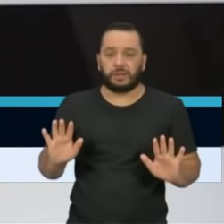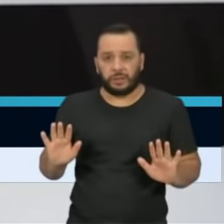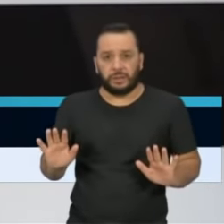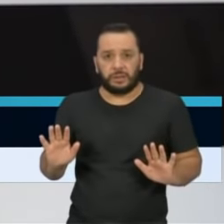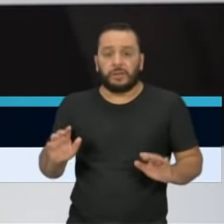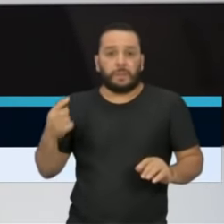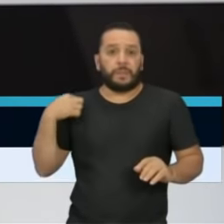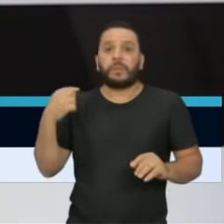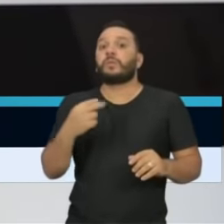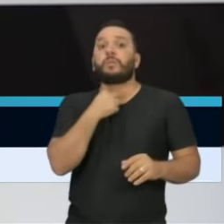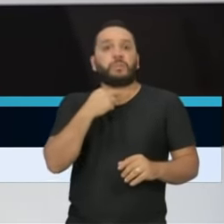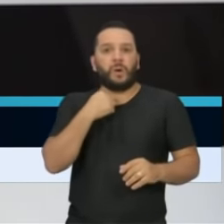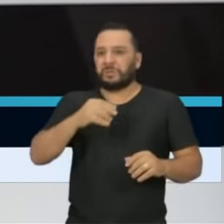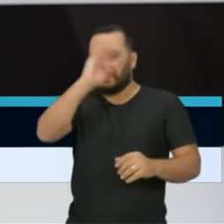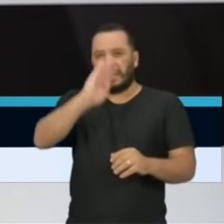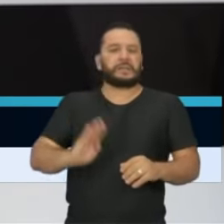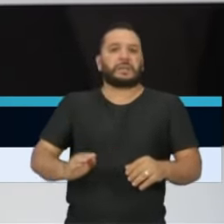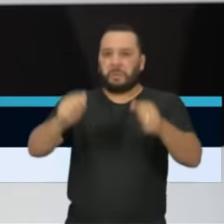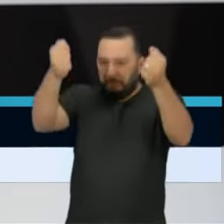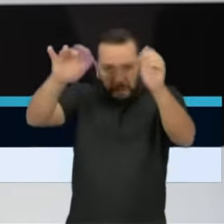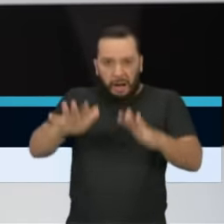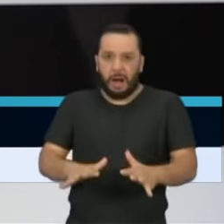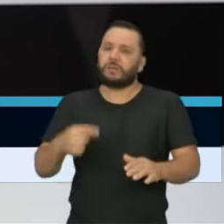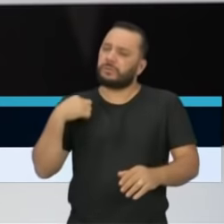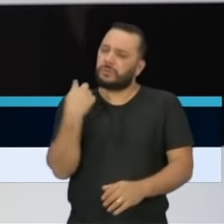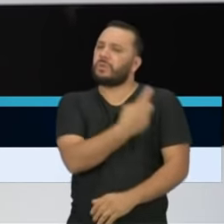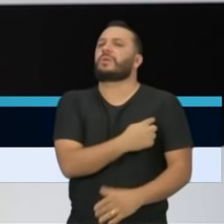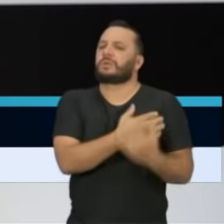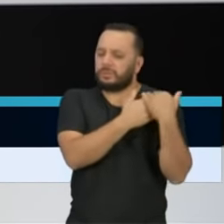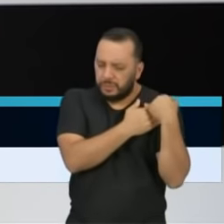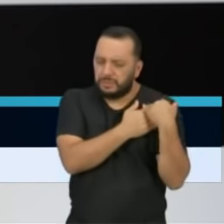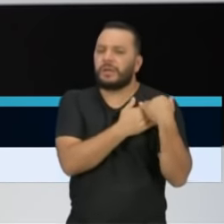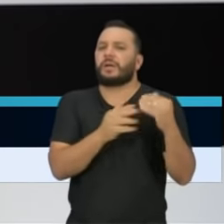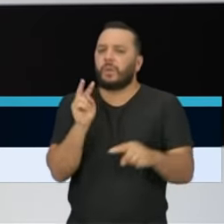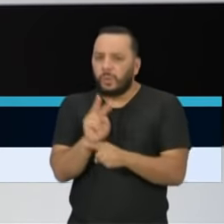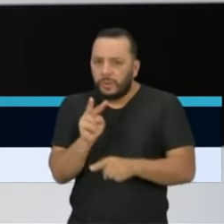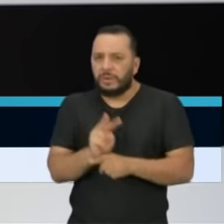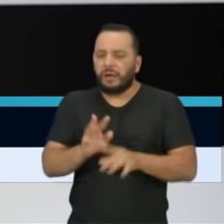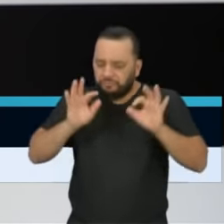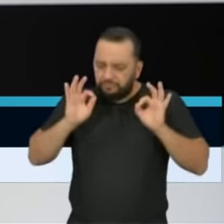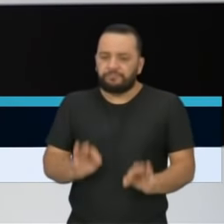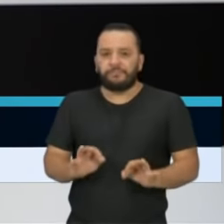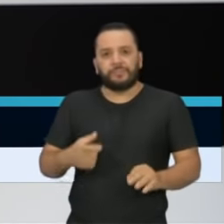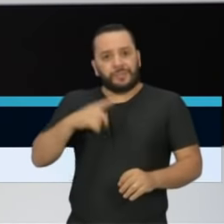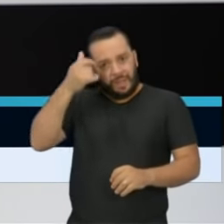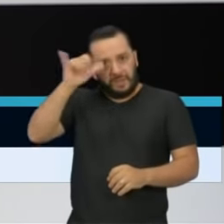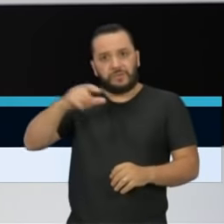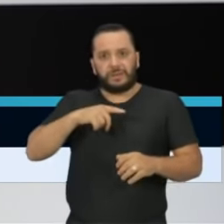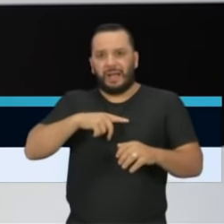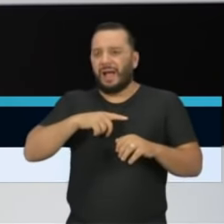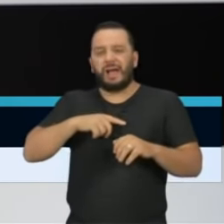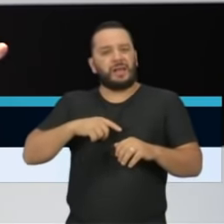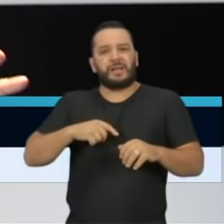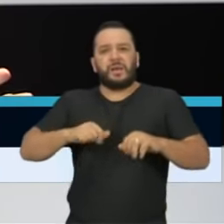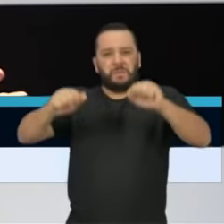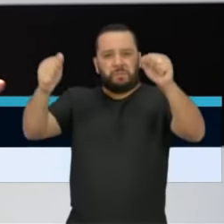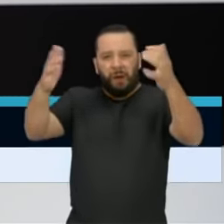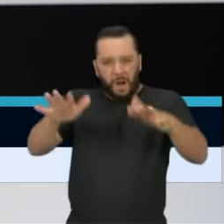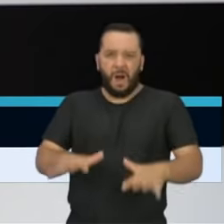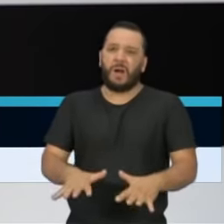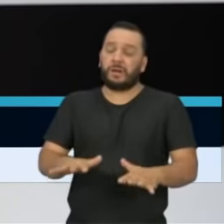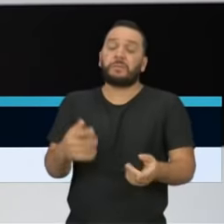ter um colapso no país e temos tido muita responsabilidade, cuidado e zelo para evitar o colapso. O colapso não afeta apenas as